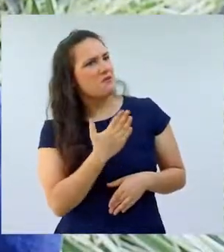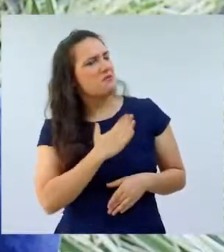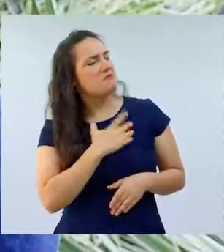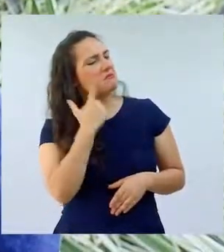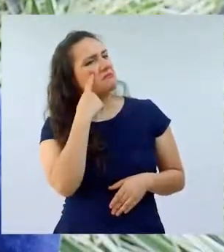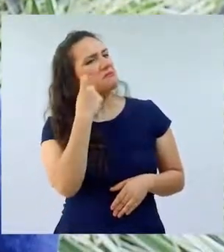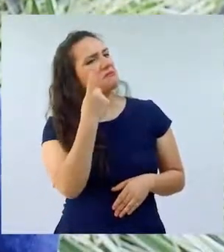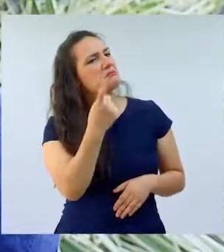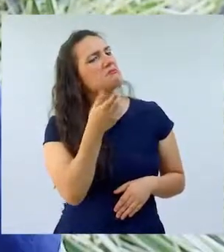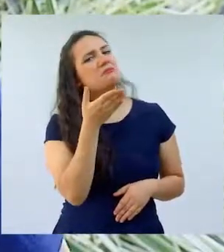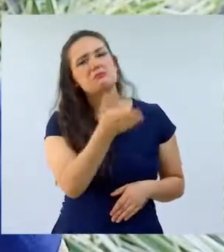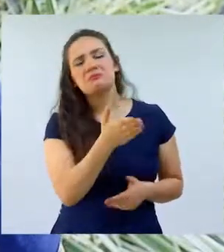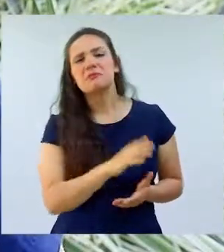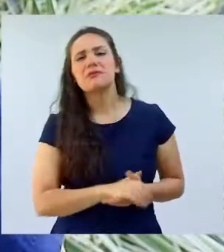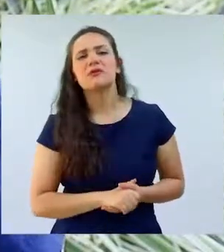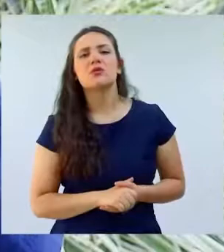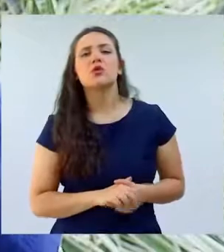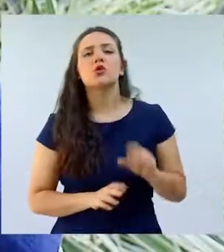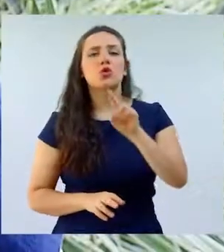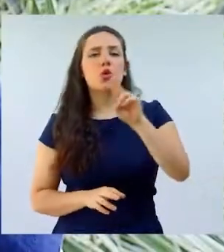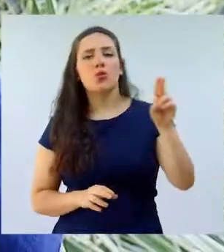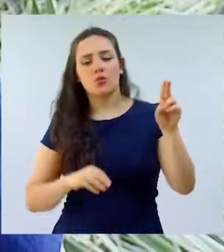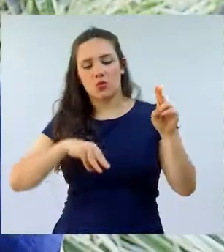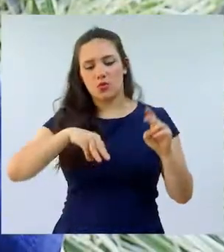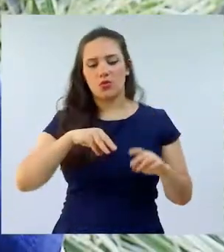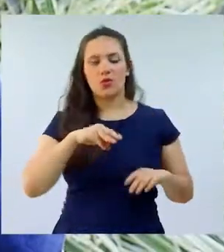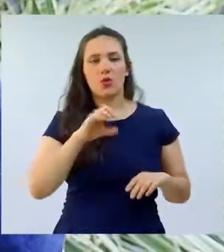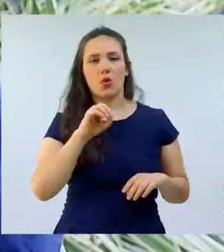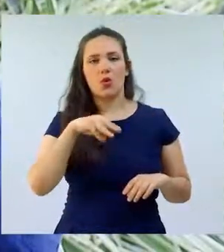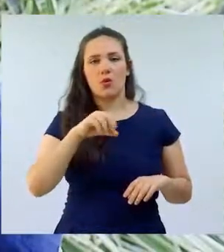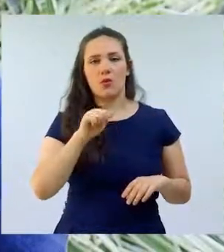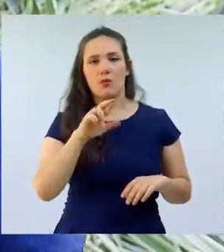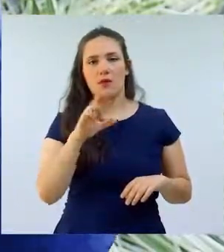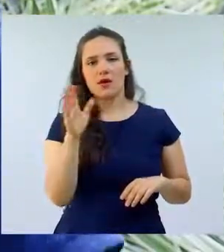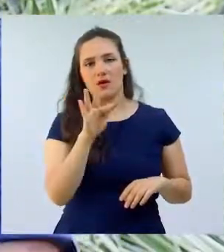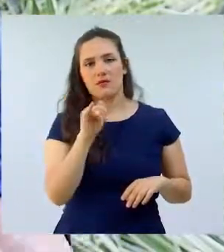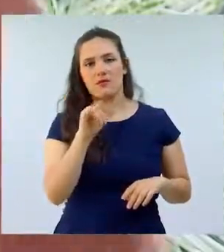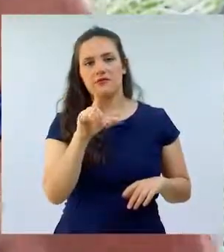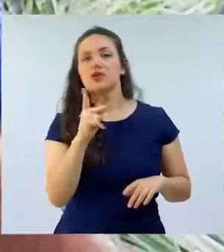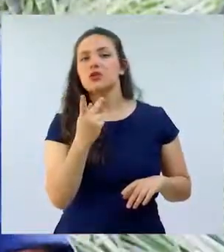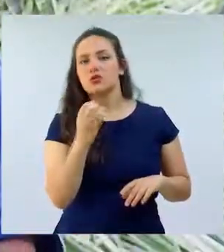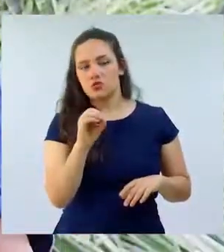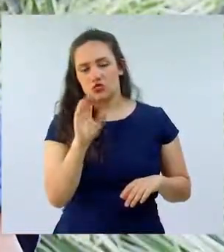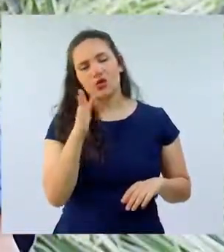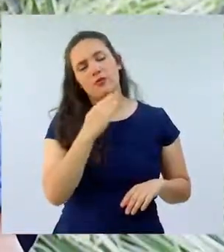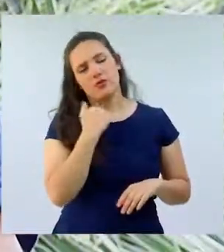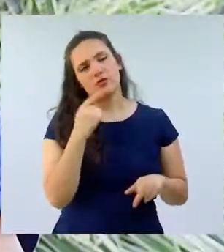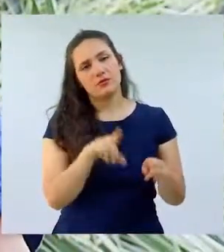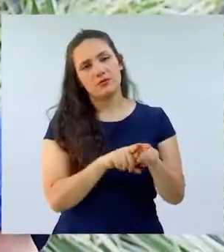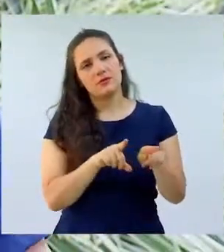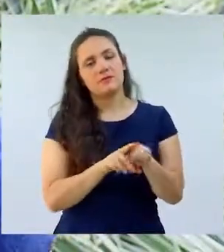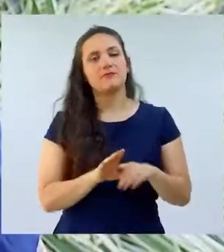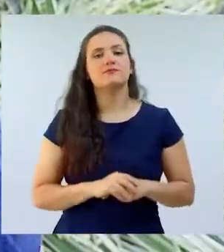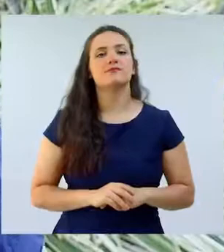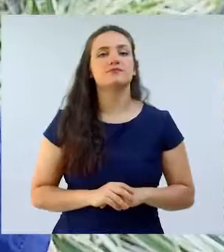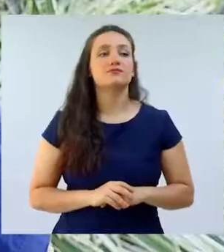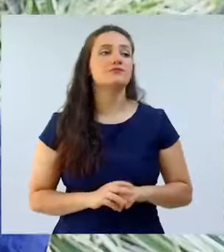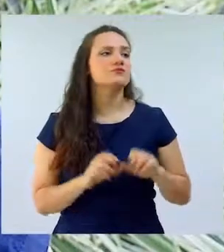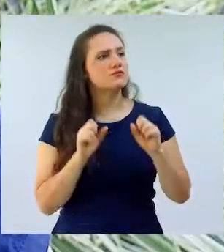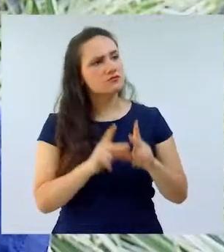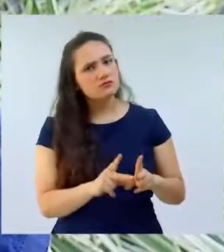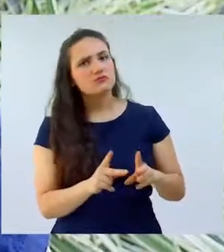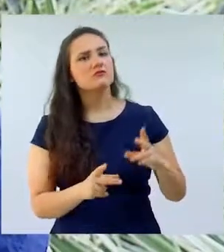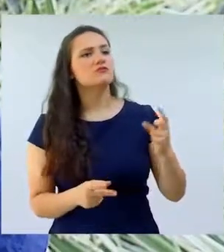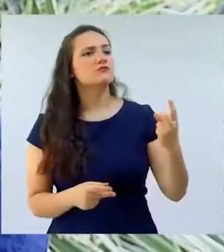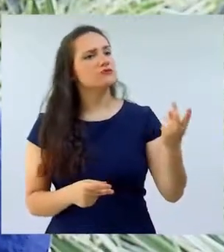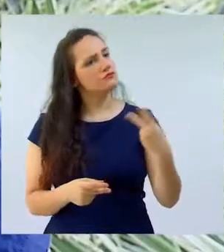como parceiro de tudo, né? É o Mário Filho, que hoje também não está mais com a gente. E eu e o